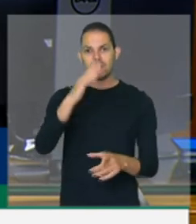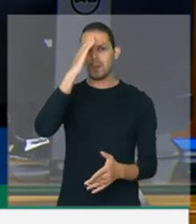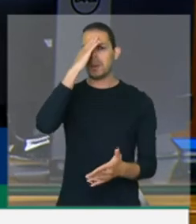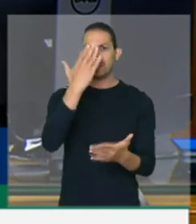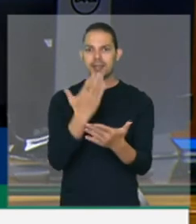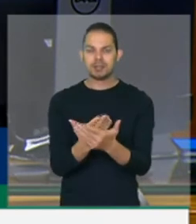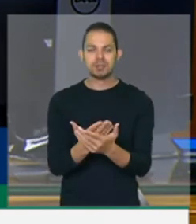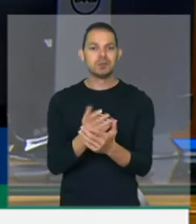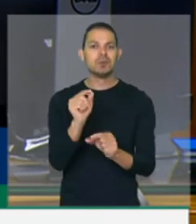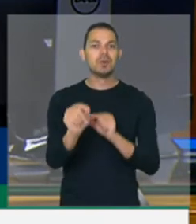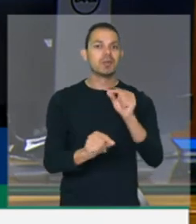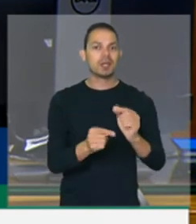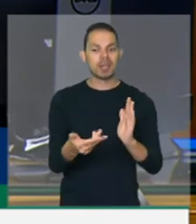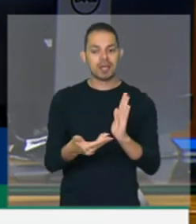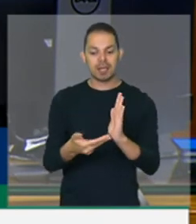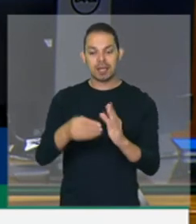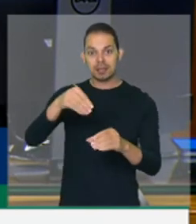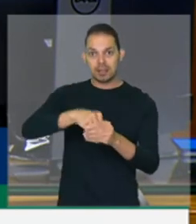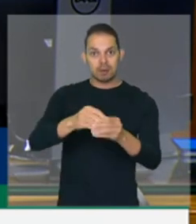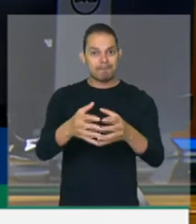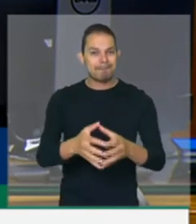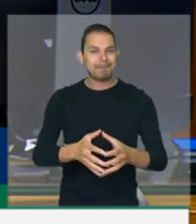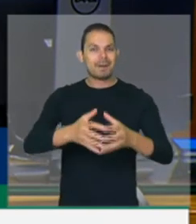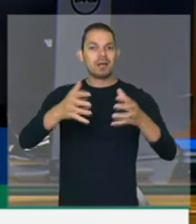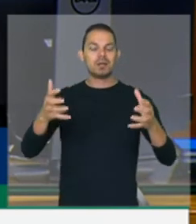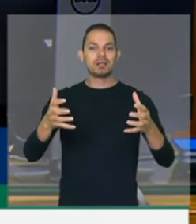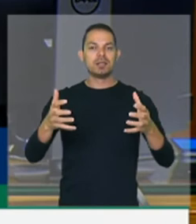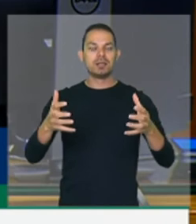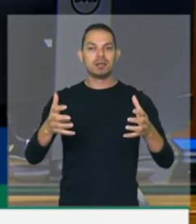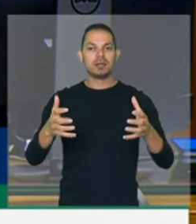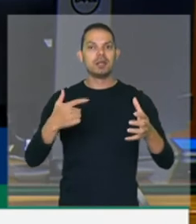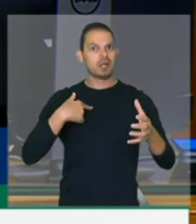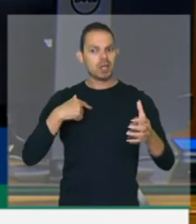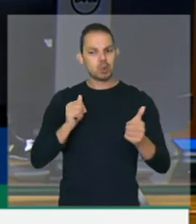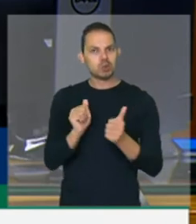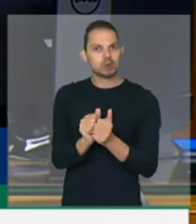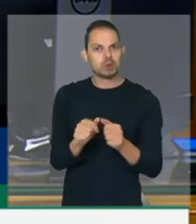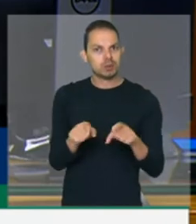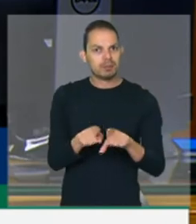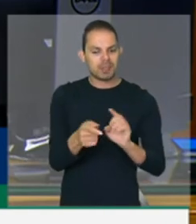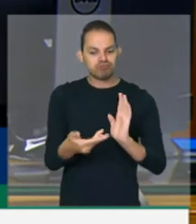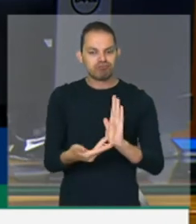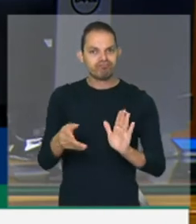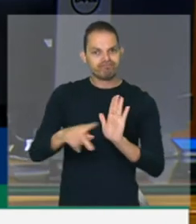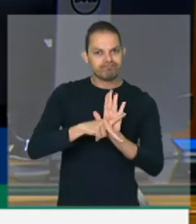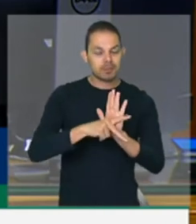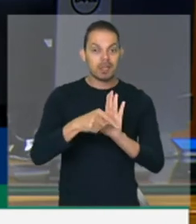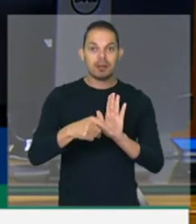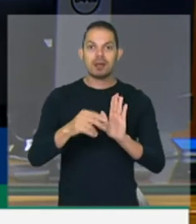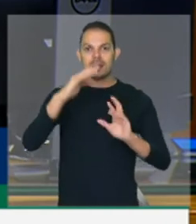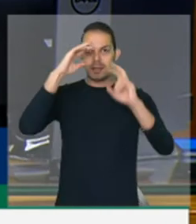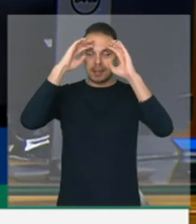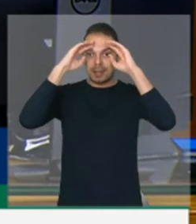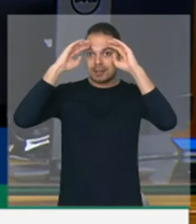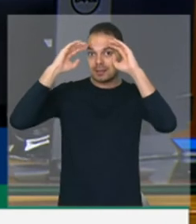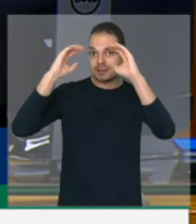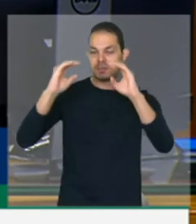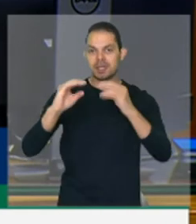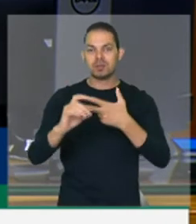grande maioria desta Casa, entre os quais me incluo, respeita a instituição máxima do